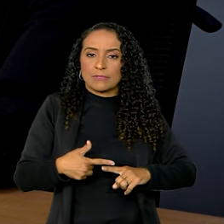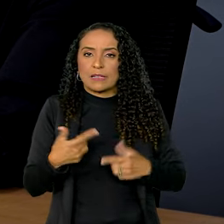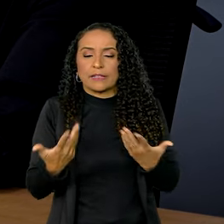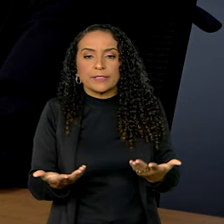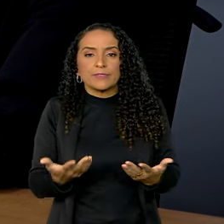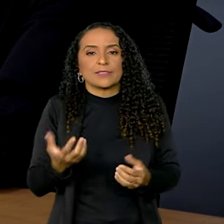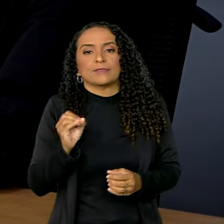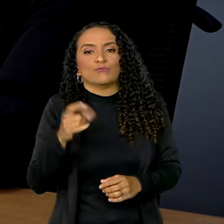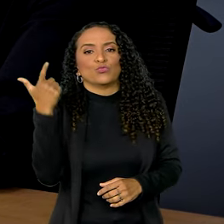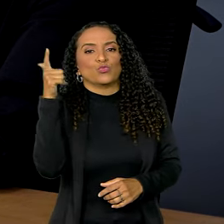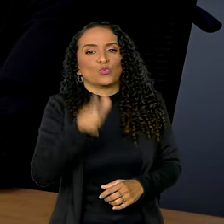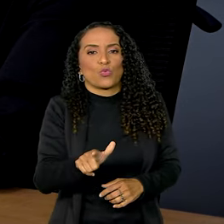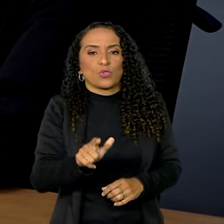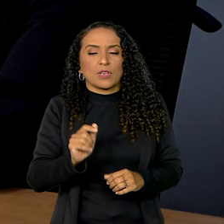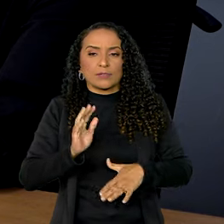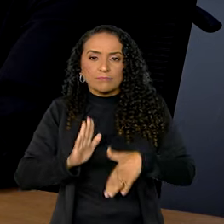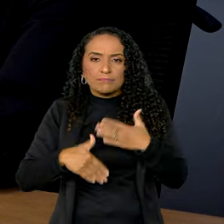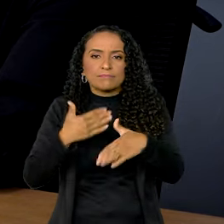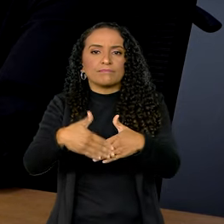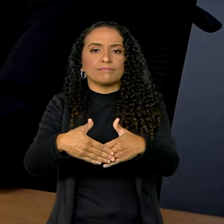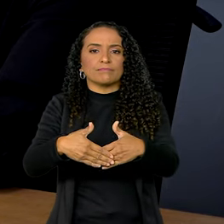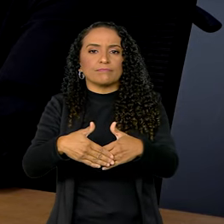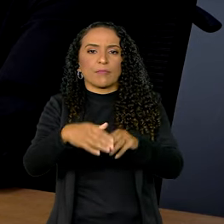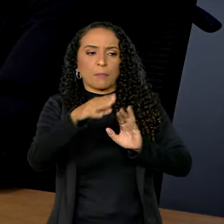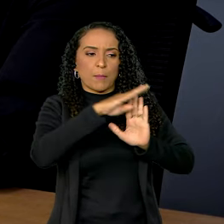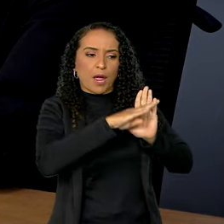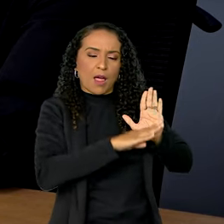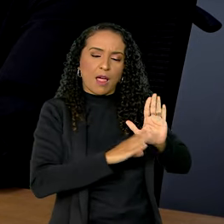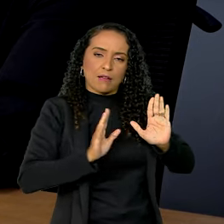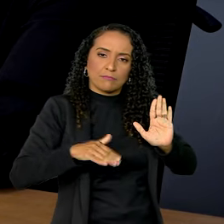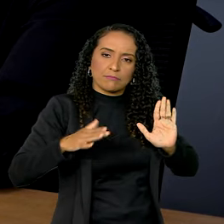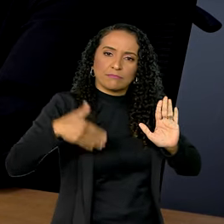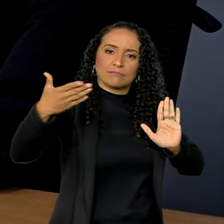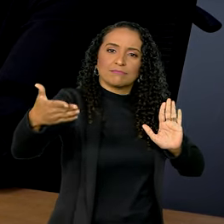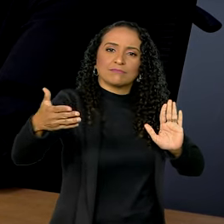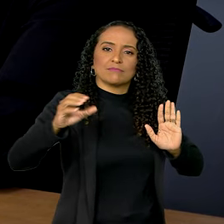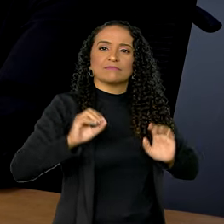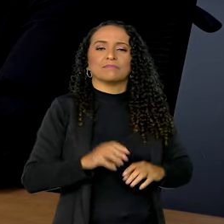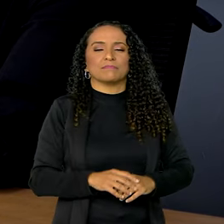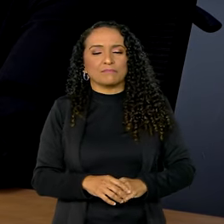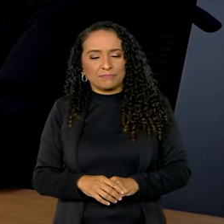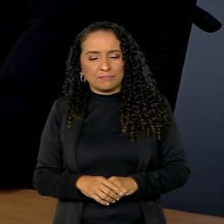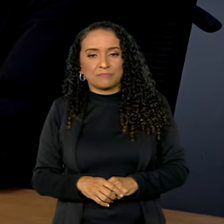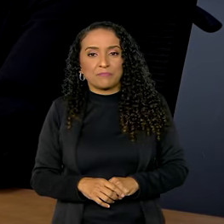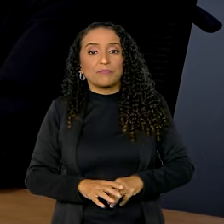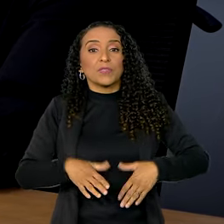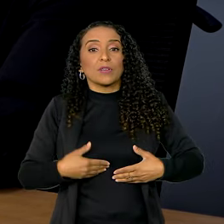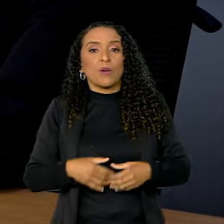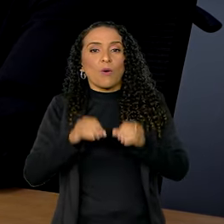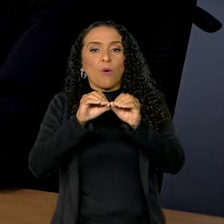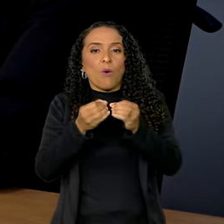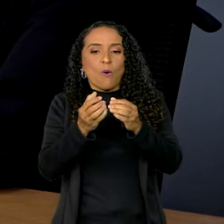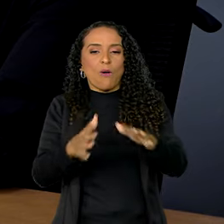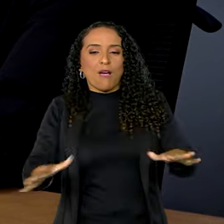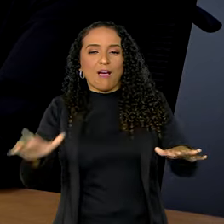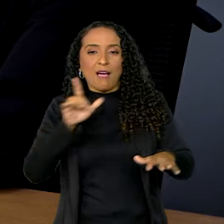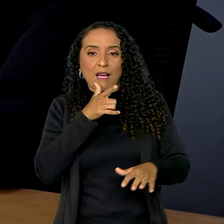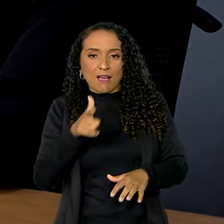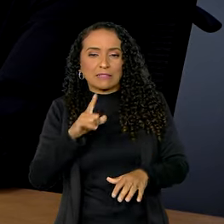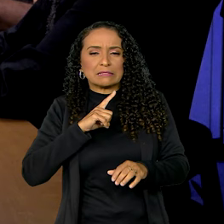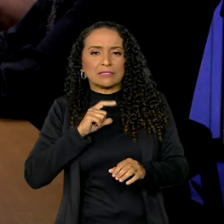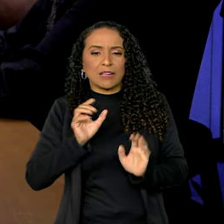senão a gente não consegue né avançar nessa agenda de crescimento ou mesmo de desenvolvimento e o oceano tem uma